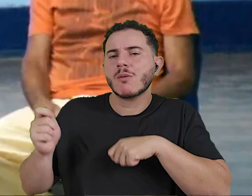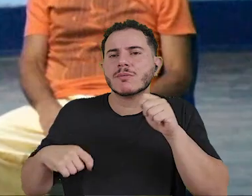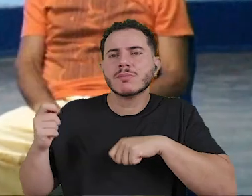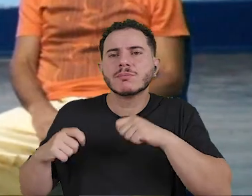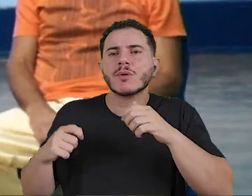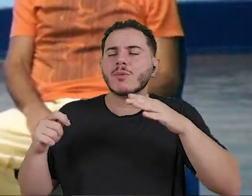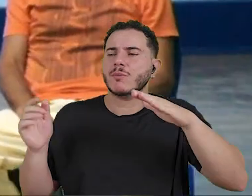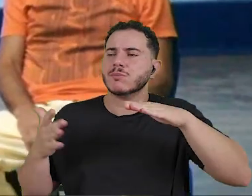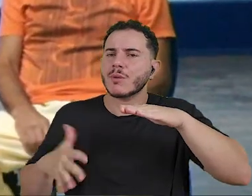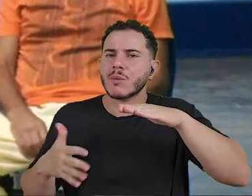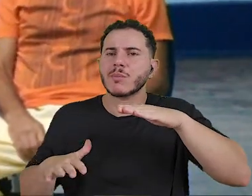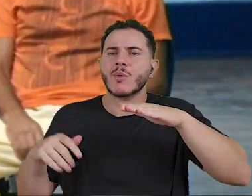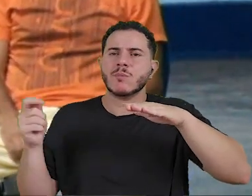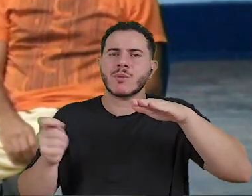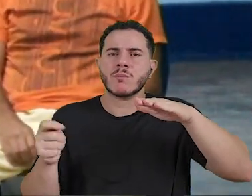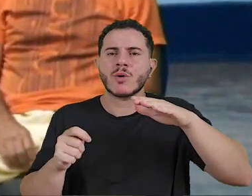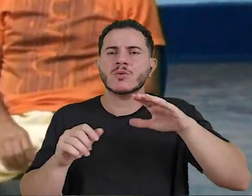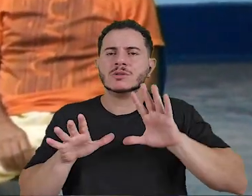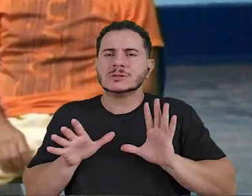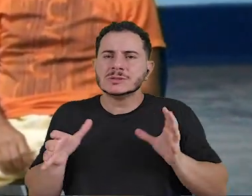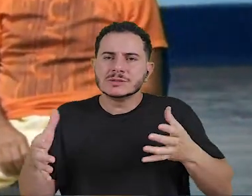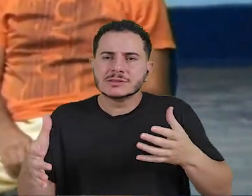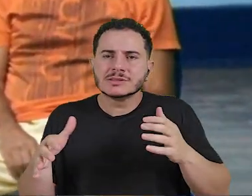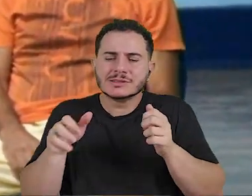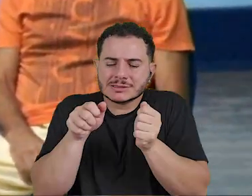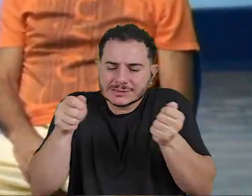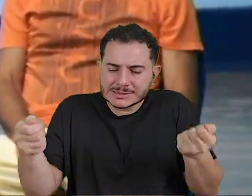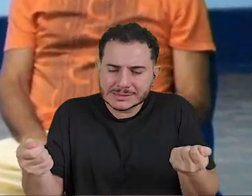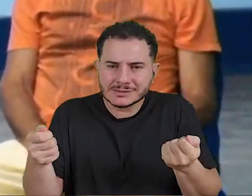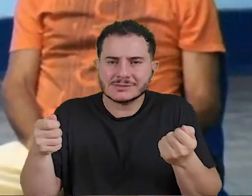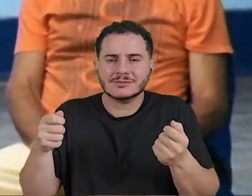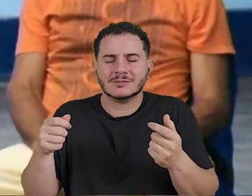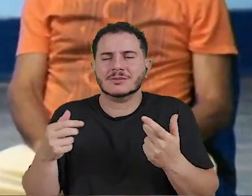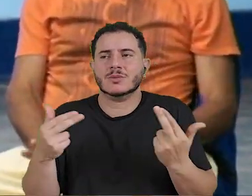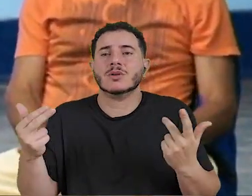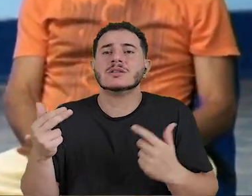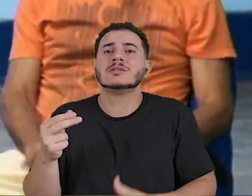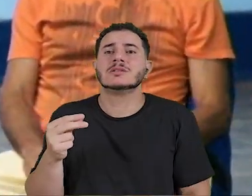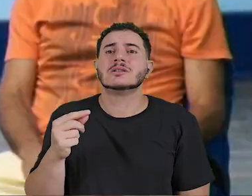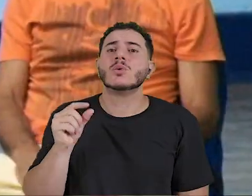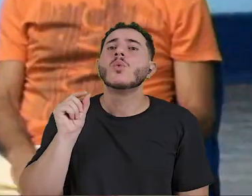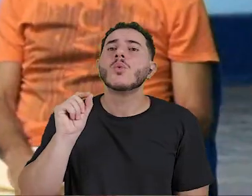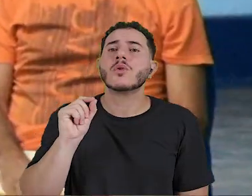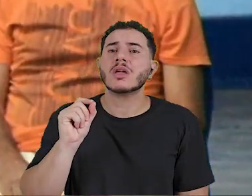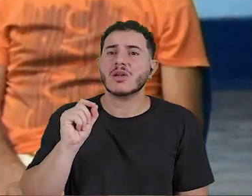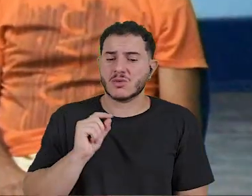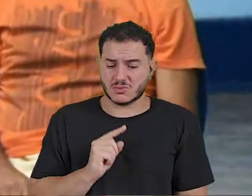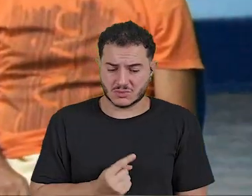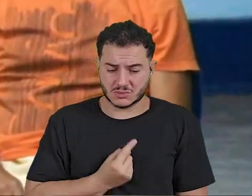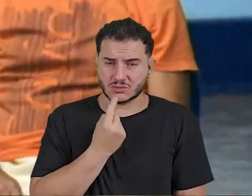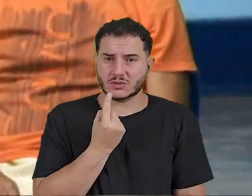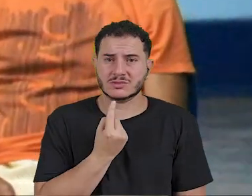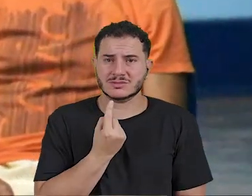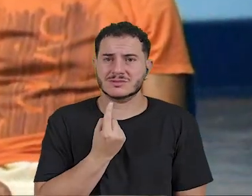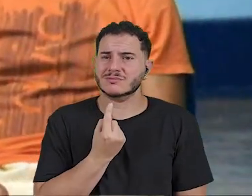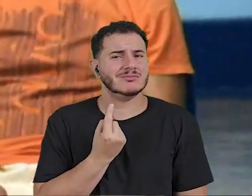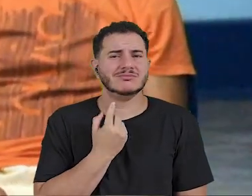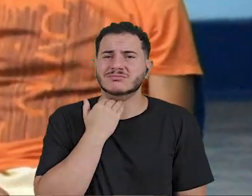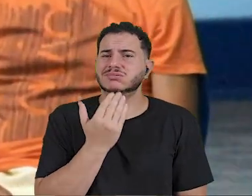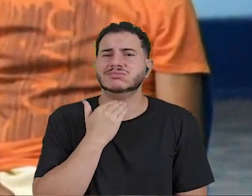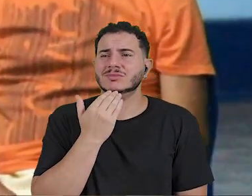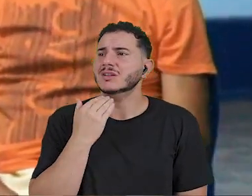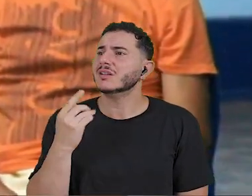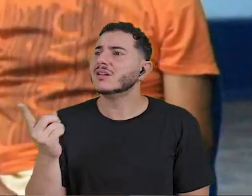Aliás, de muitas coisas. Que ninguém é ninguém sem um ninguém. A minha avó já